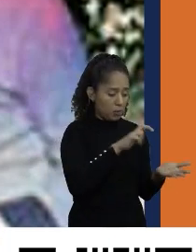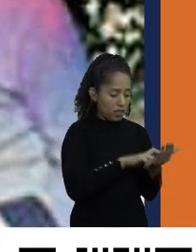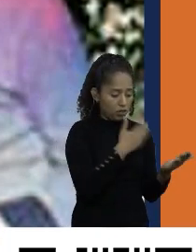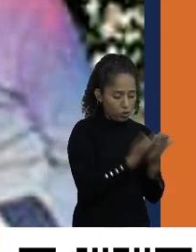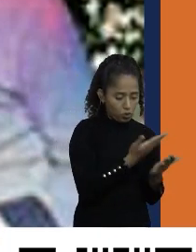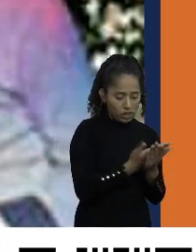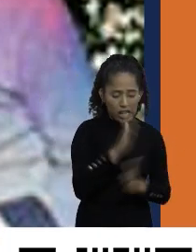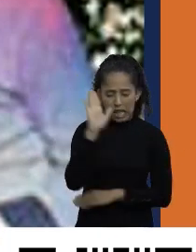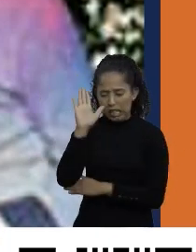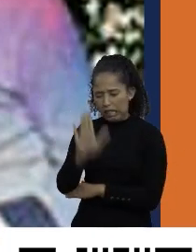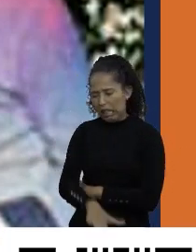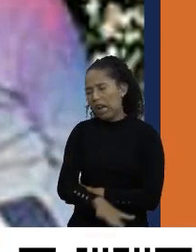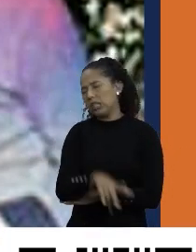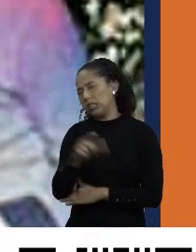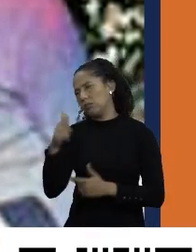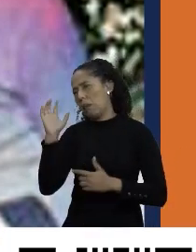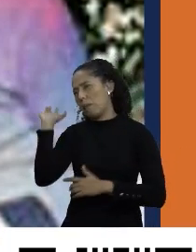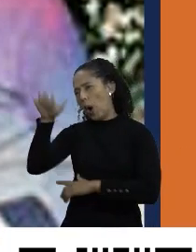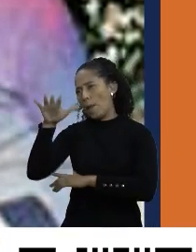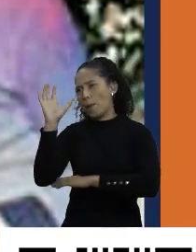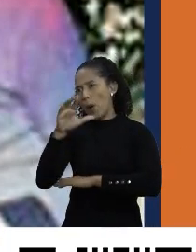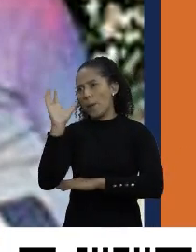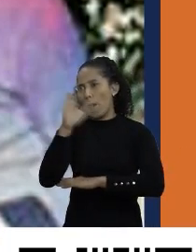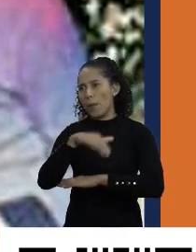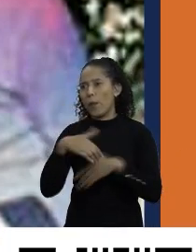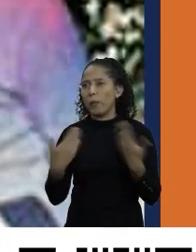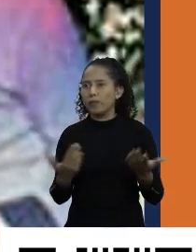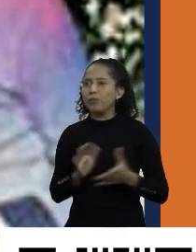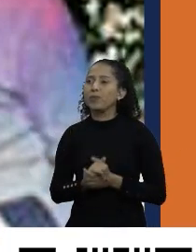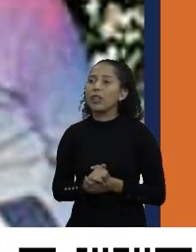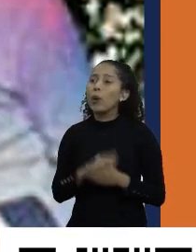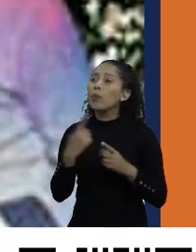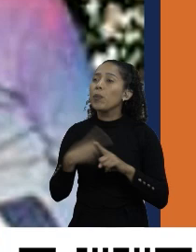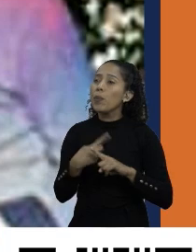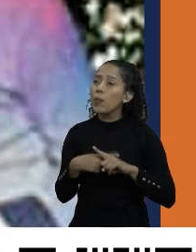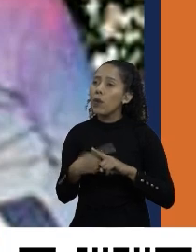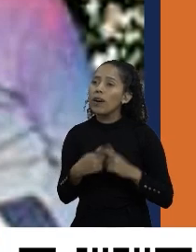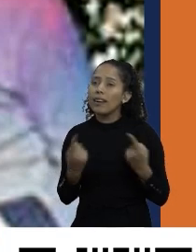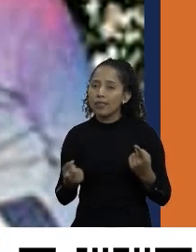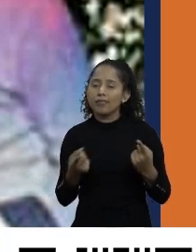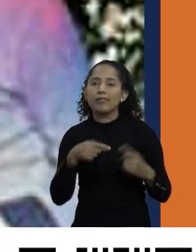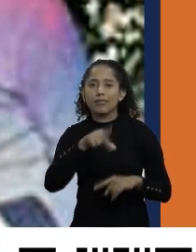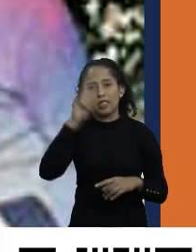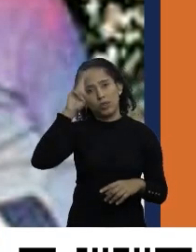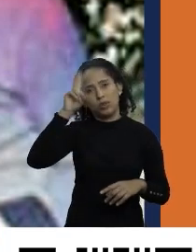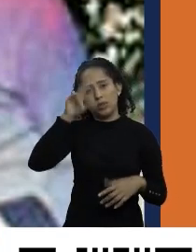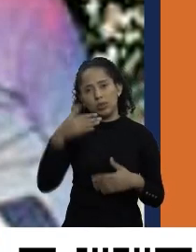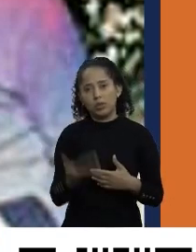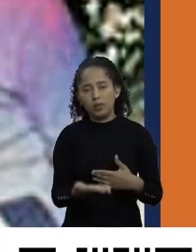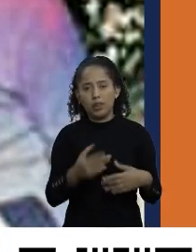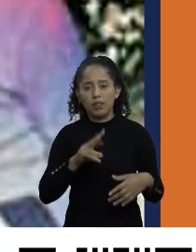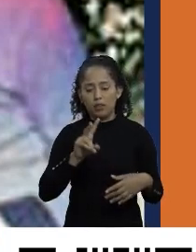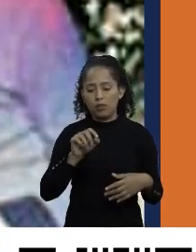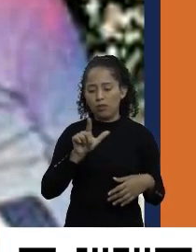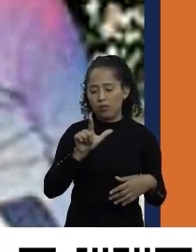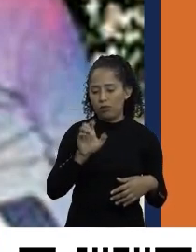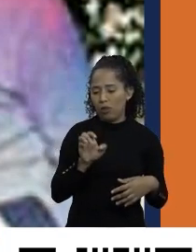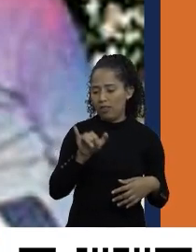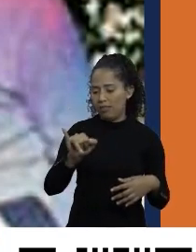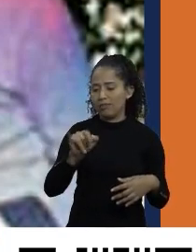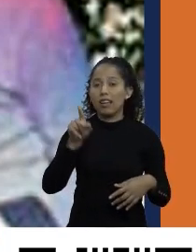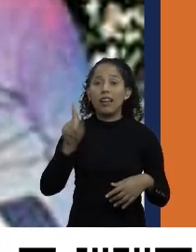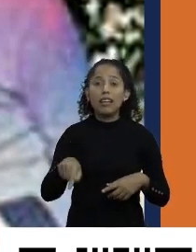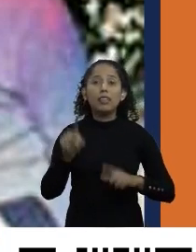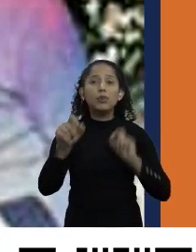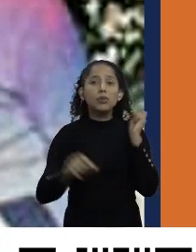tarde inteira jogando vôlei. Por que que eu estou contando essa história? Porque eventos como esses, situações como essas, são boas